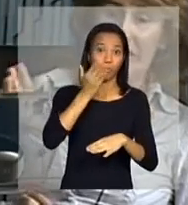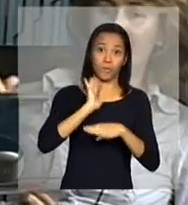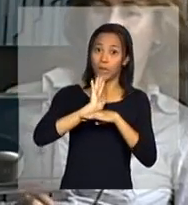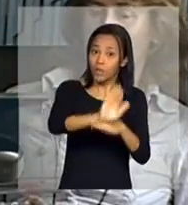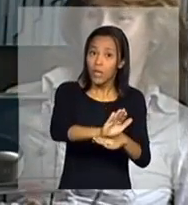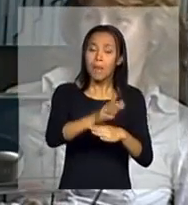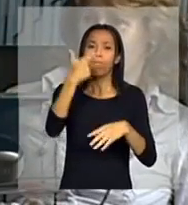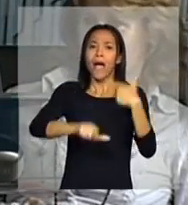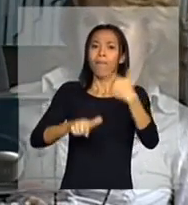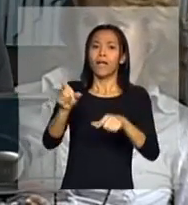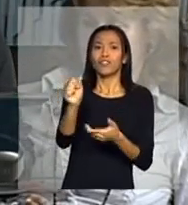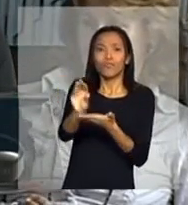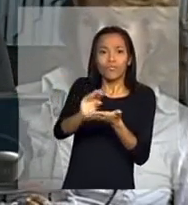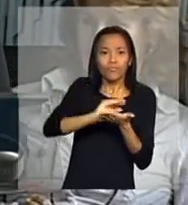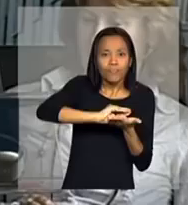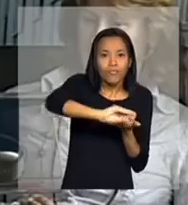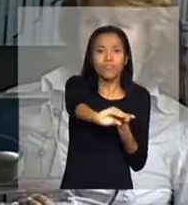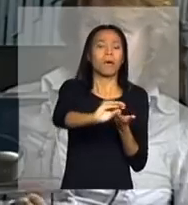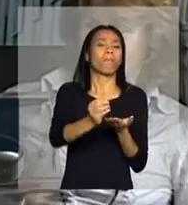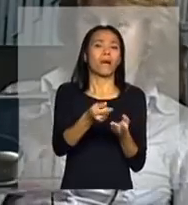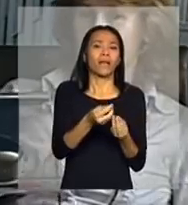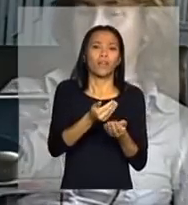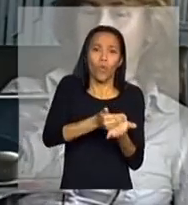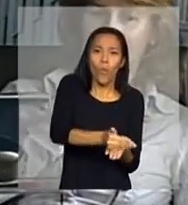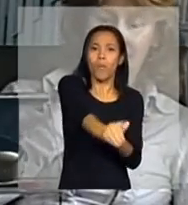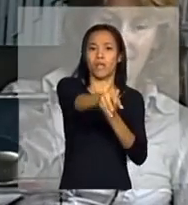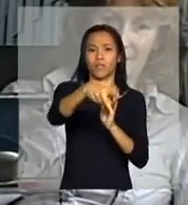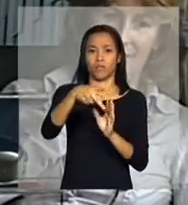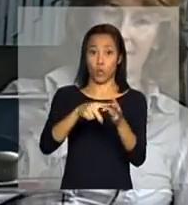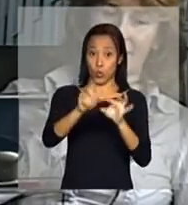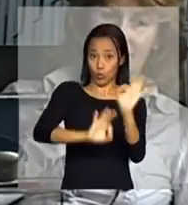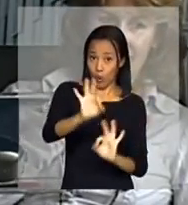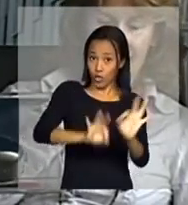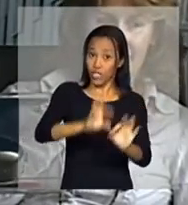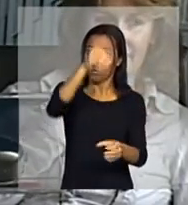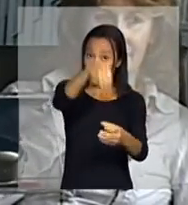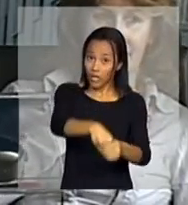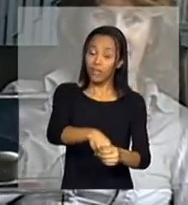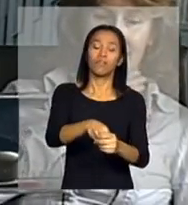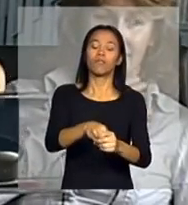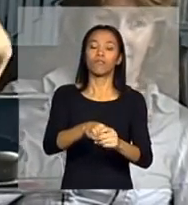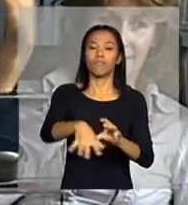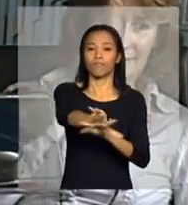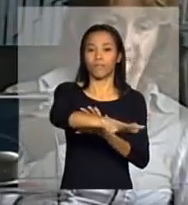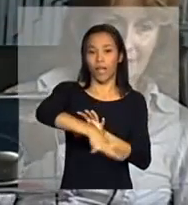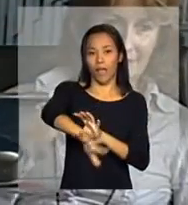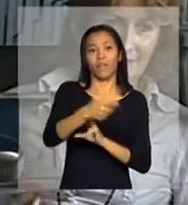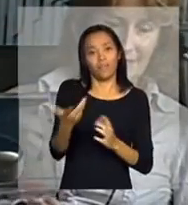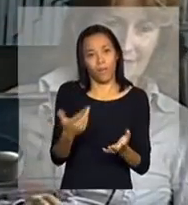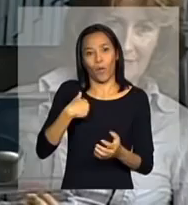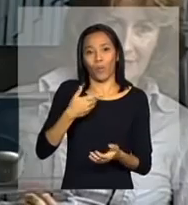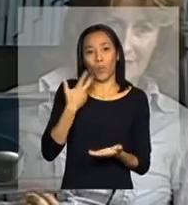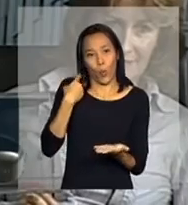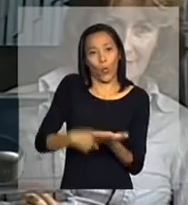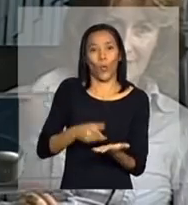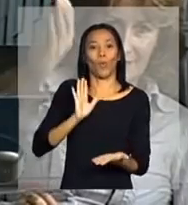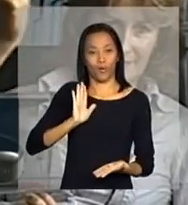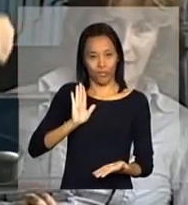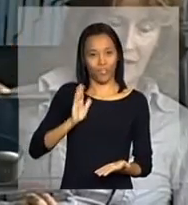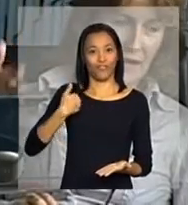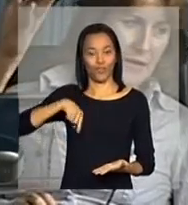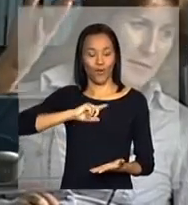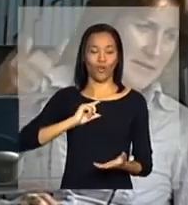mais recursos para a implantação dos projetos que sairão dos planos de gestão ambiental em terras indígenas. Então, um compromisso aqui que